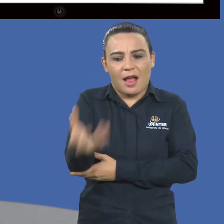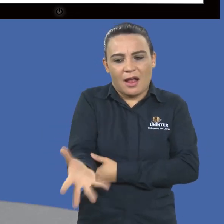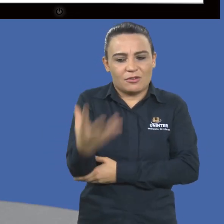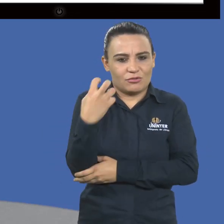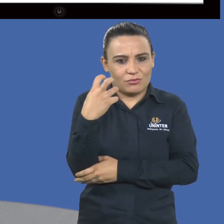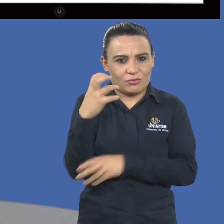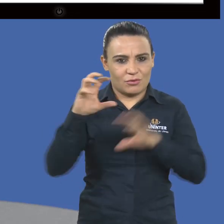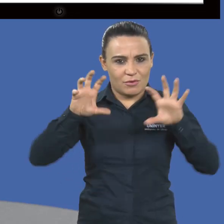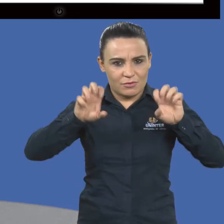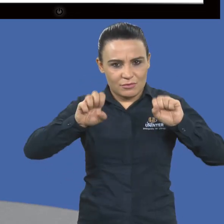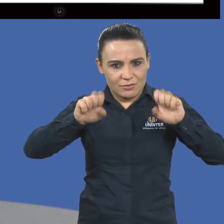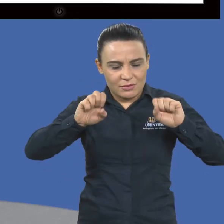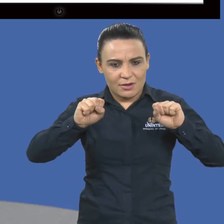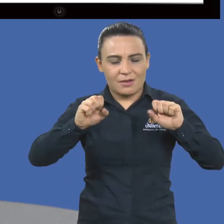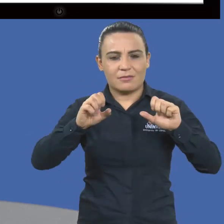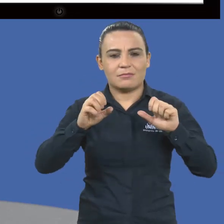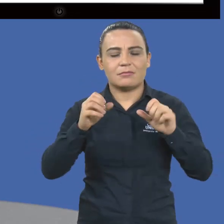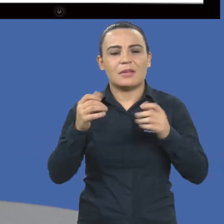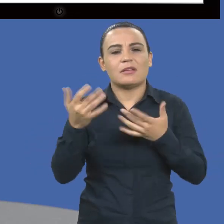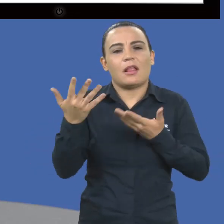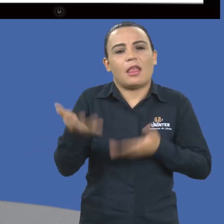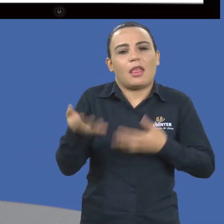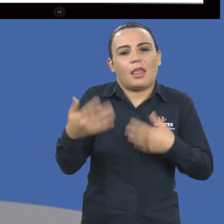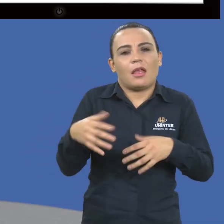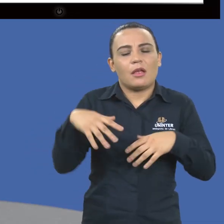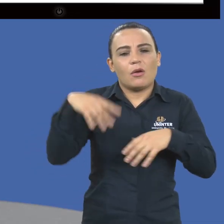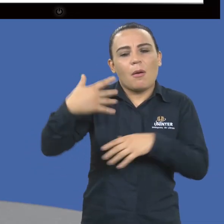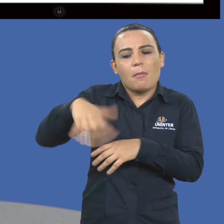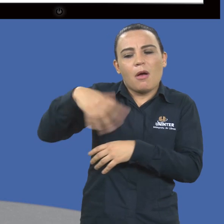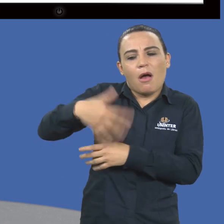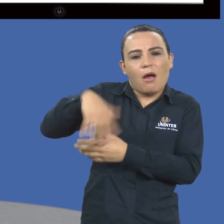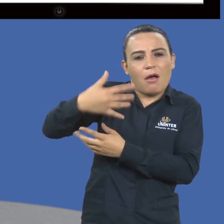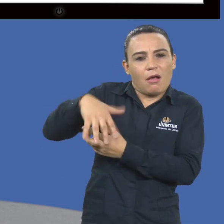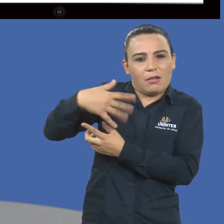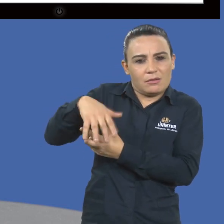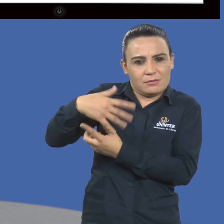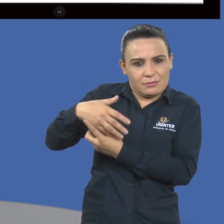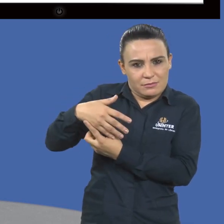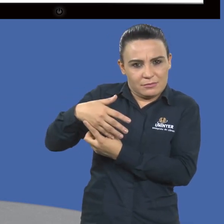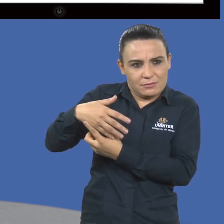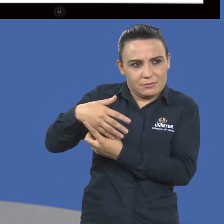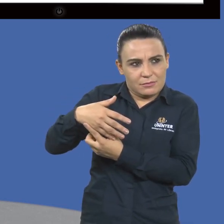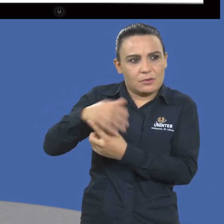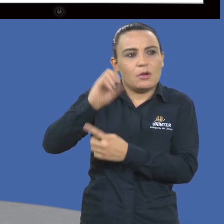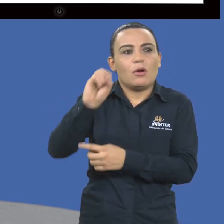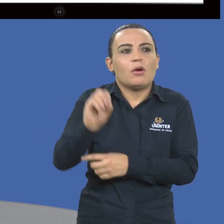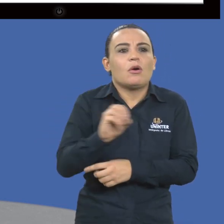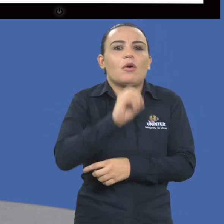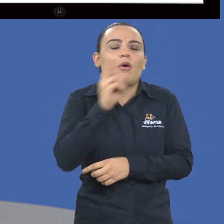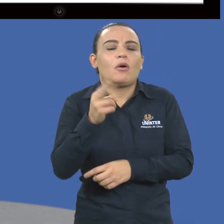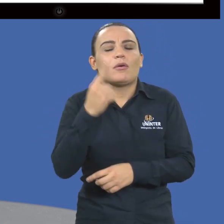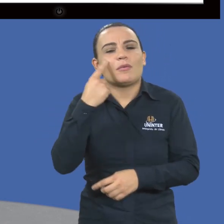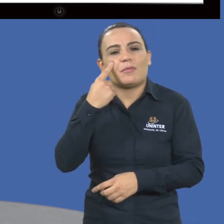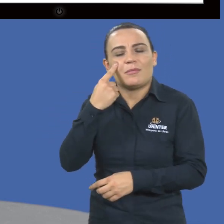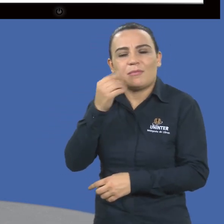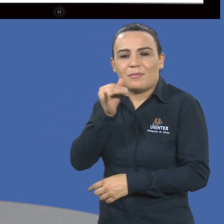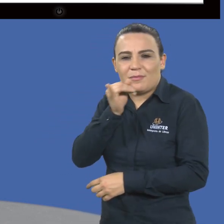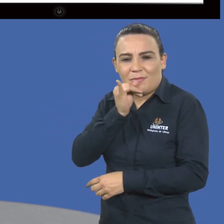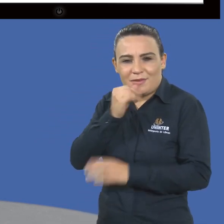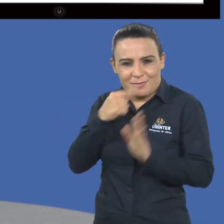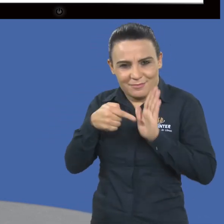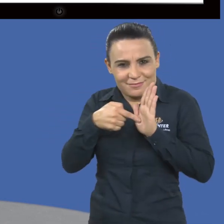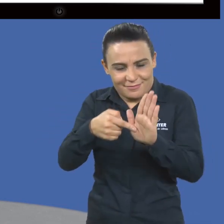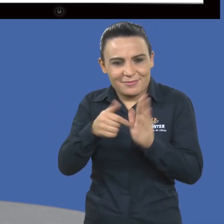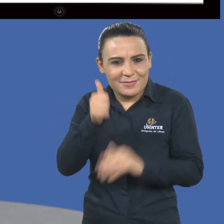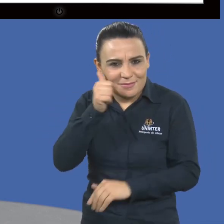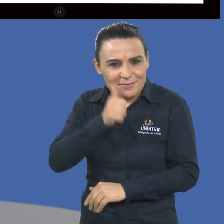mais frouxa, ou nos dedos, ou articulação coxo-femoral. Por exemplo,